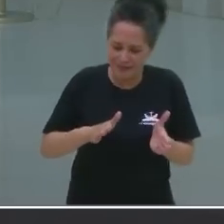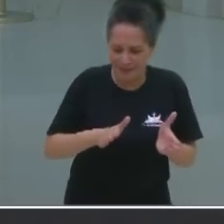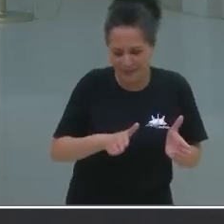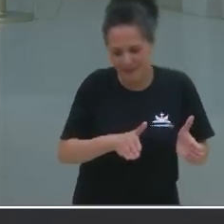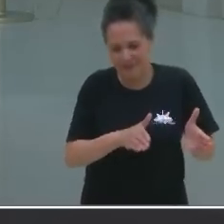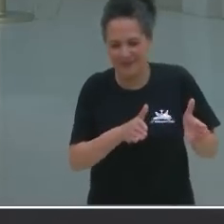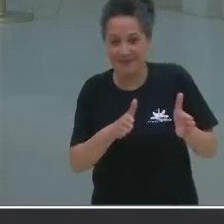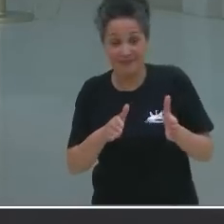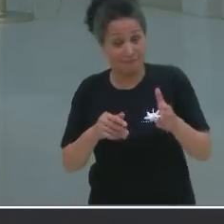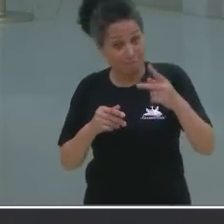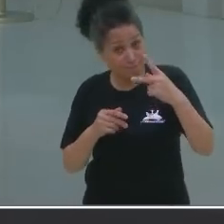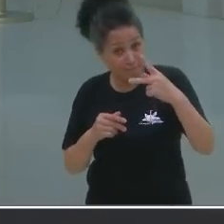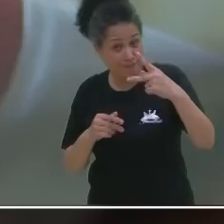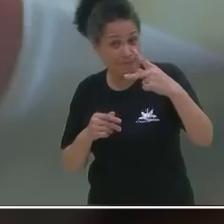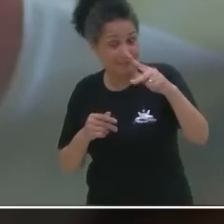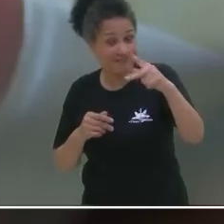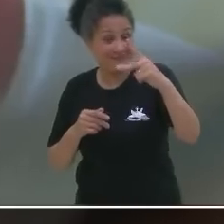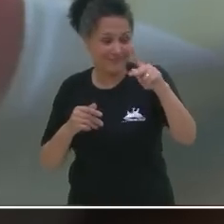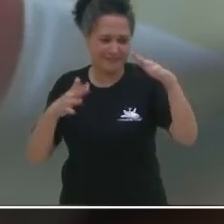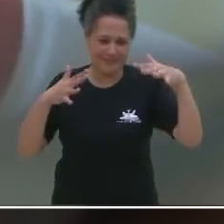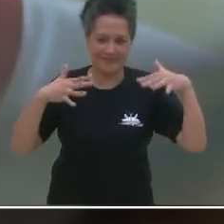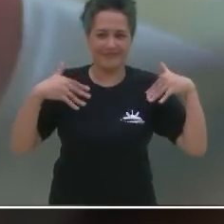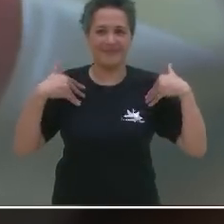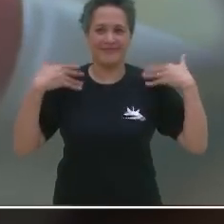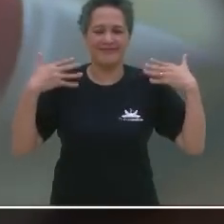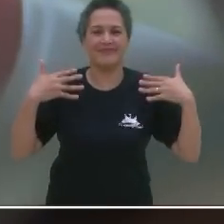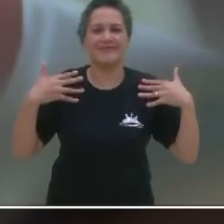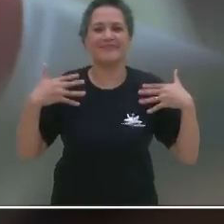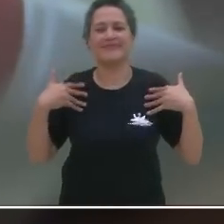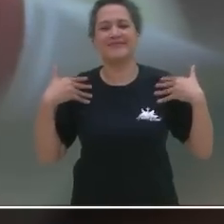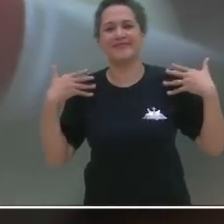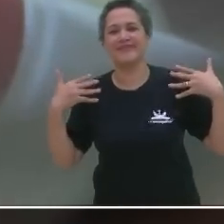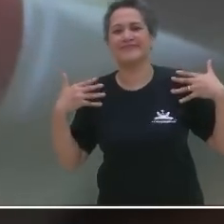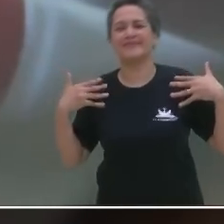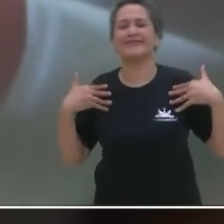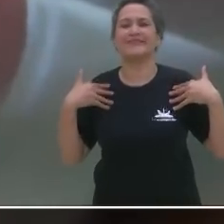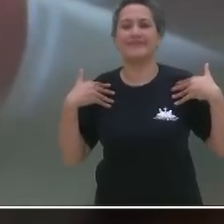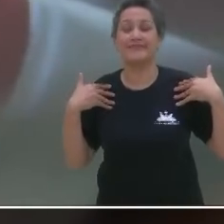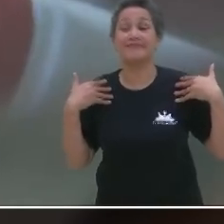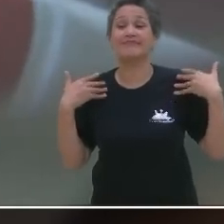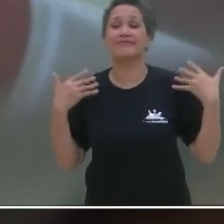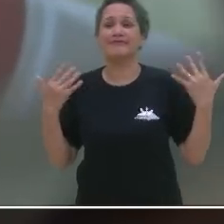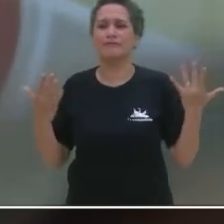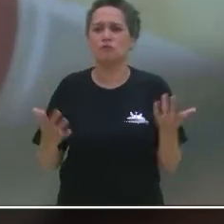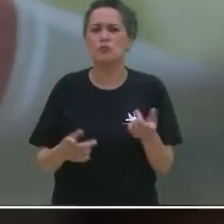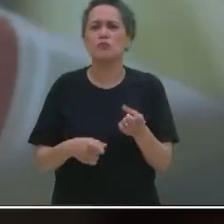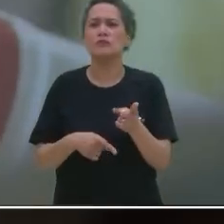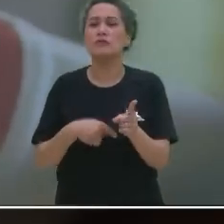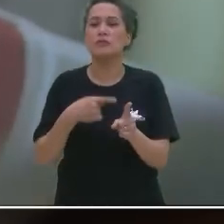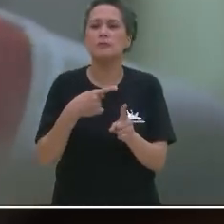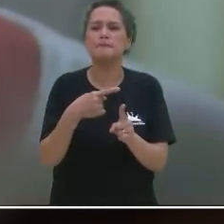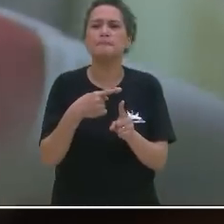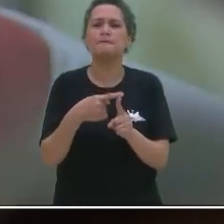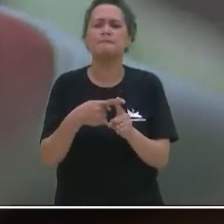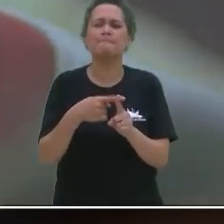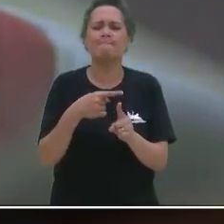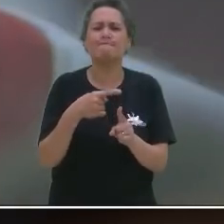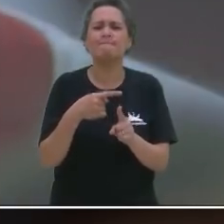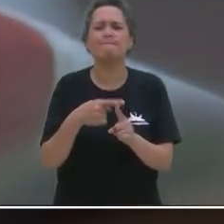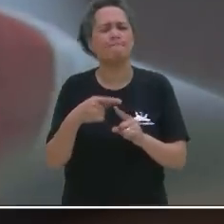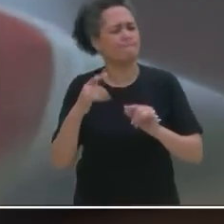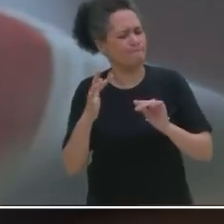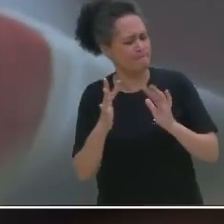caminho com alegria, porque